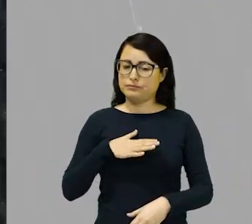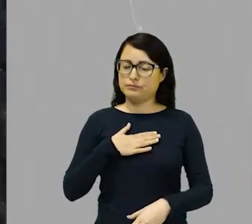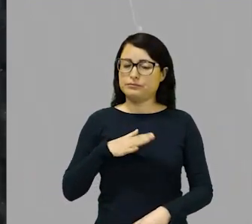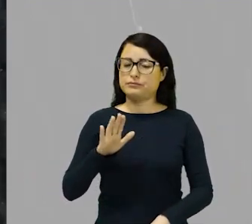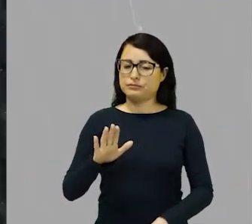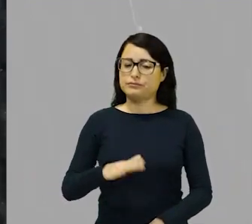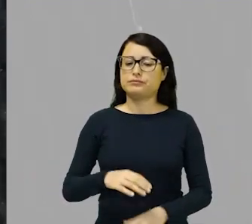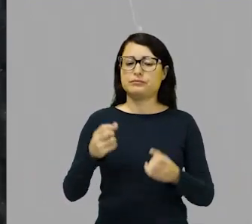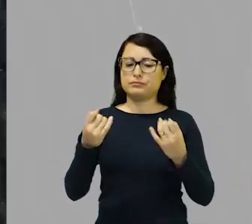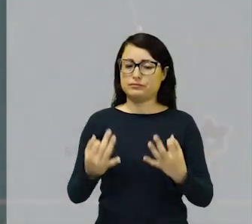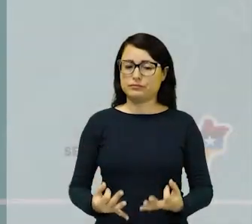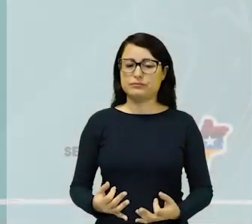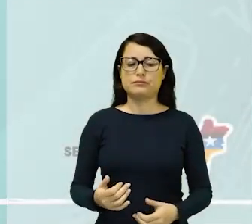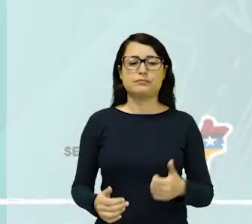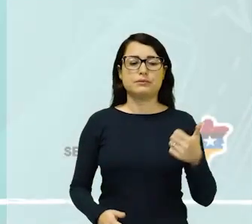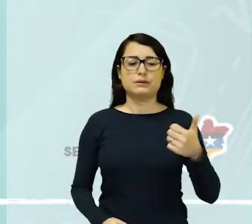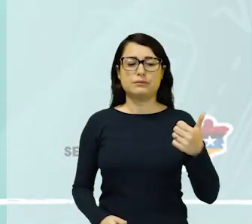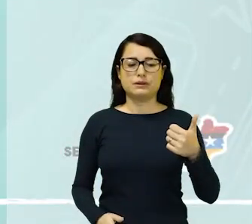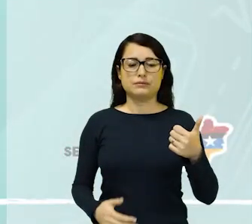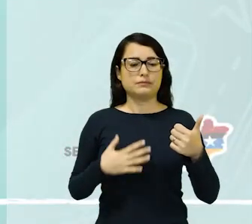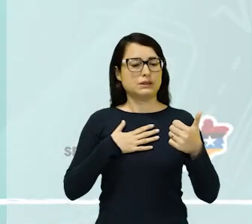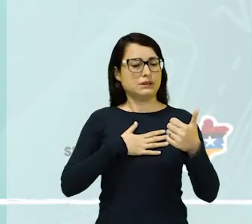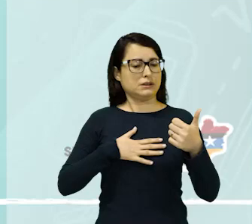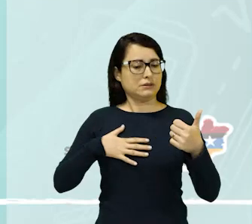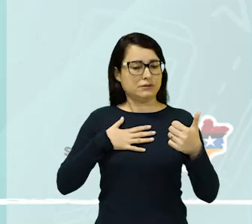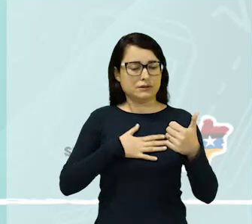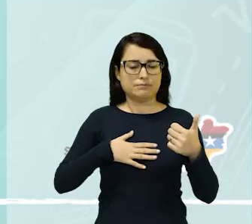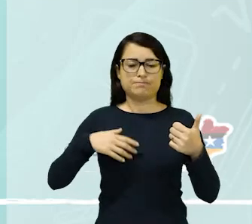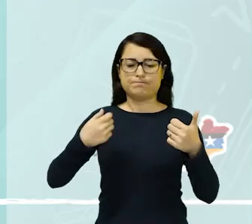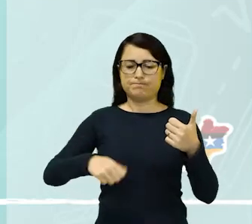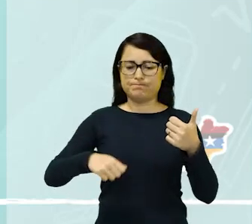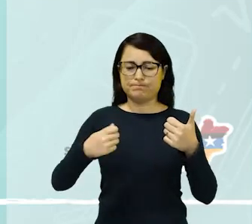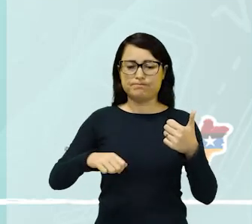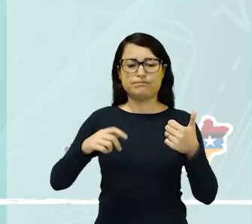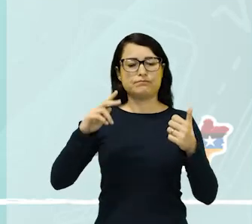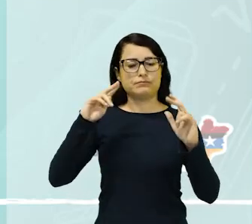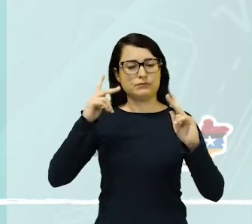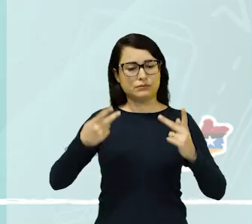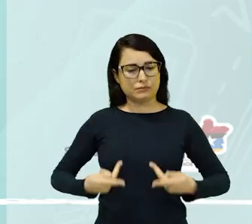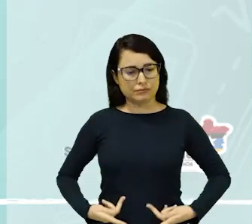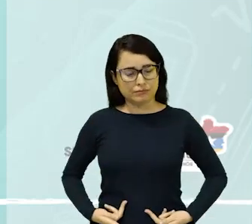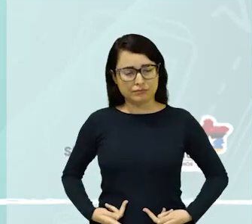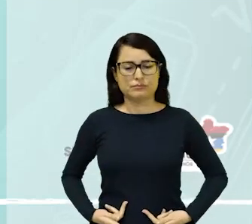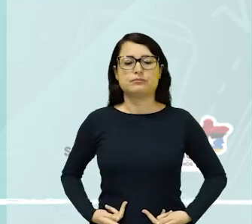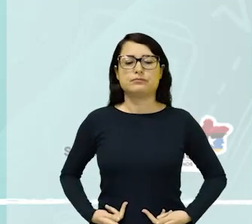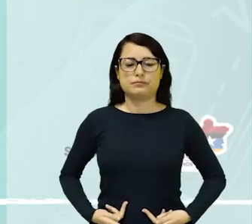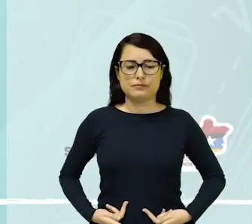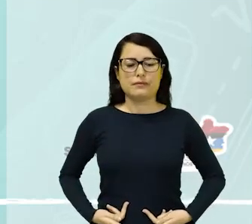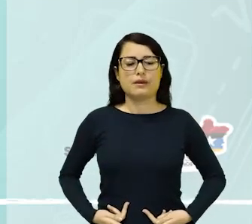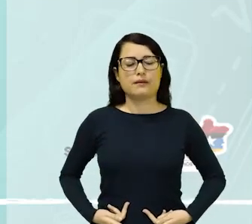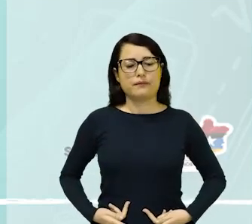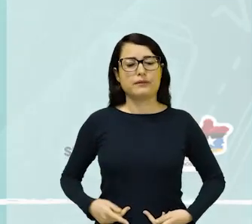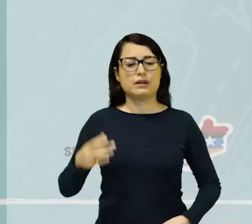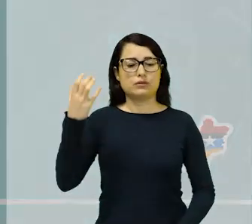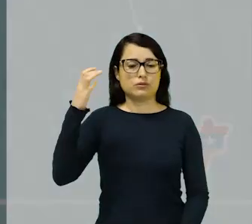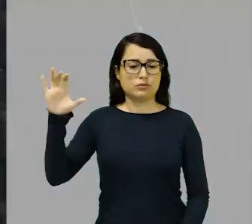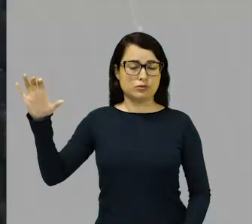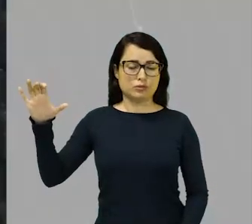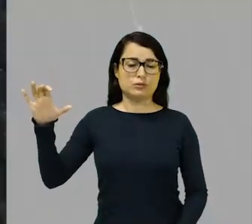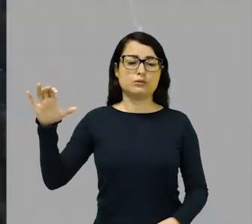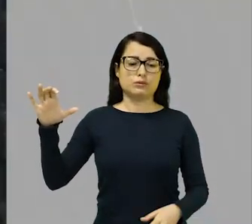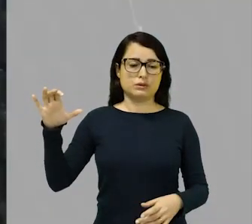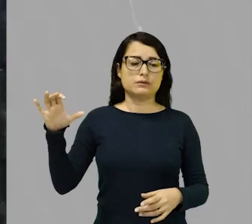acompanha aqui comigo. Primeiro, satisfazer as necessidades humanas, certo? Então a gente produz cultura como uma forma